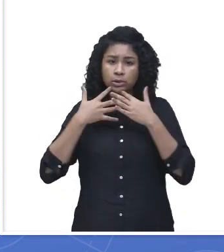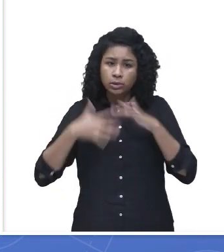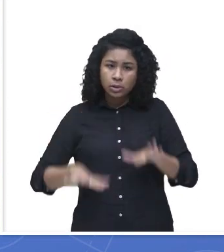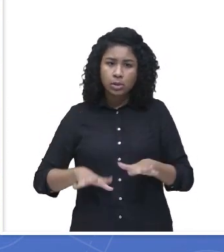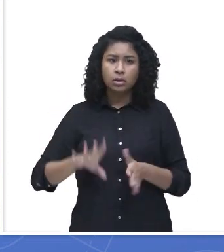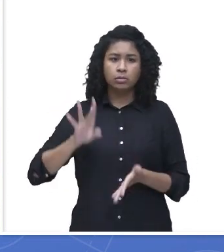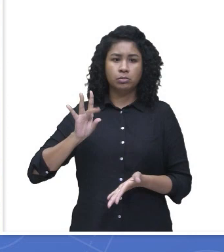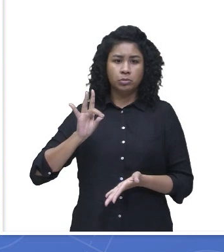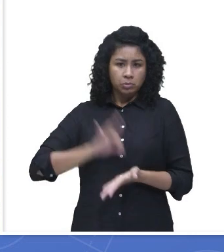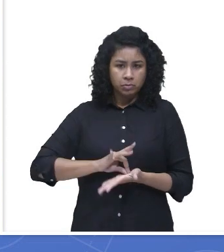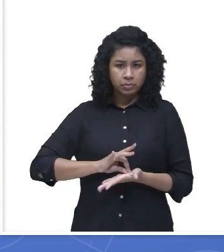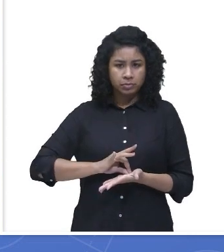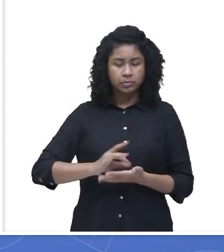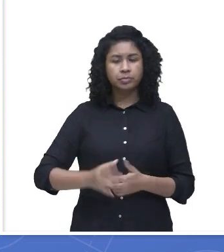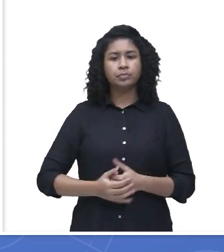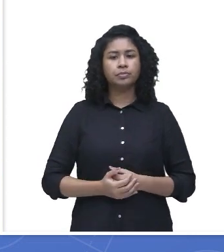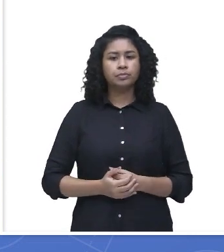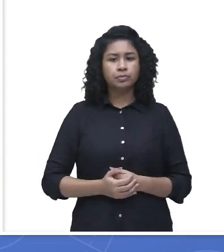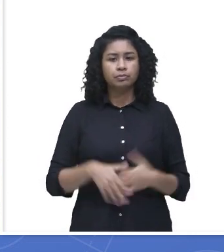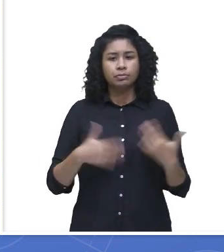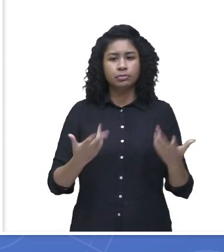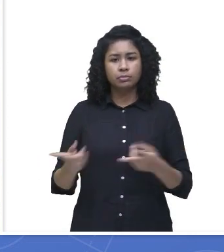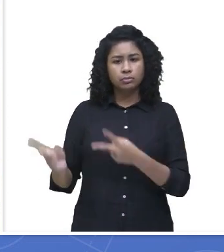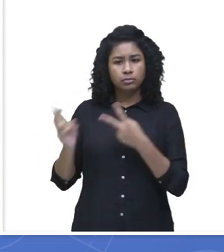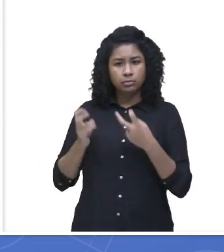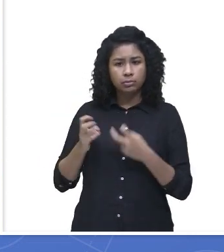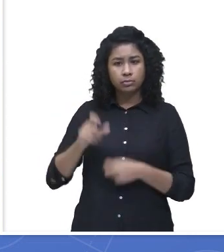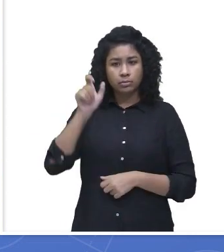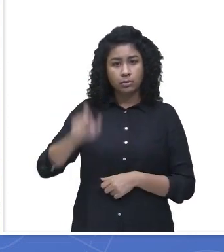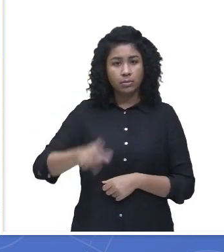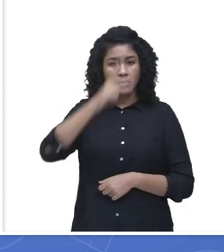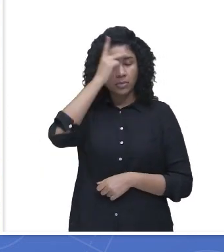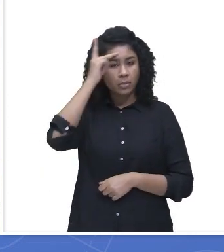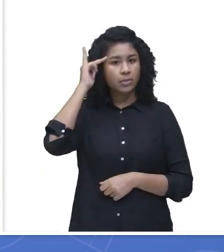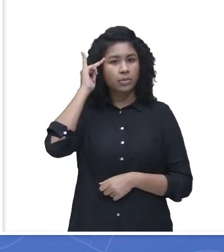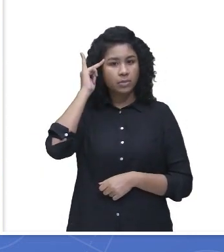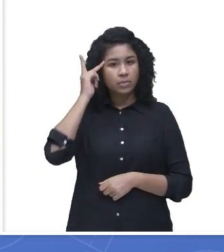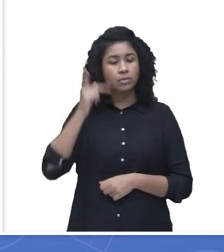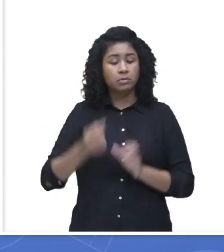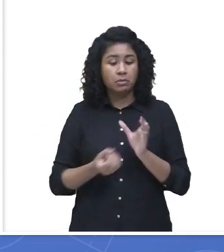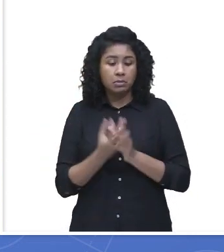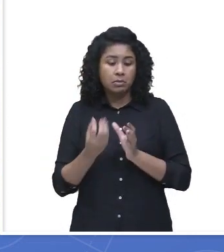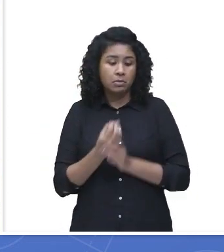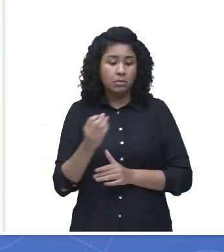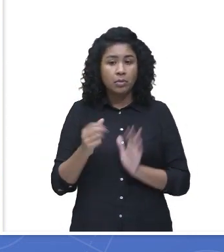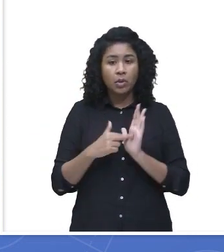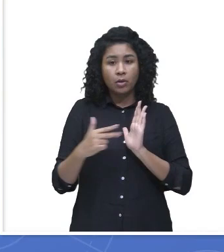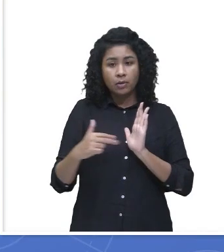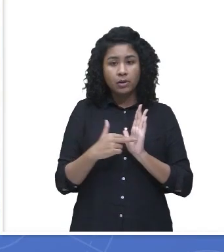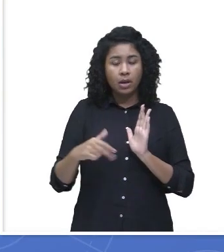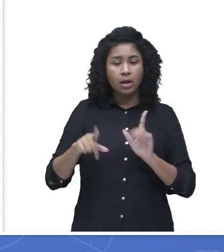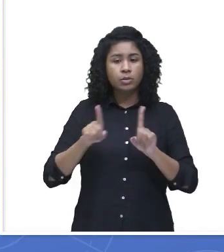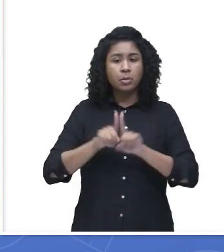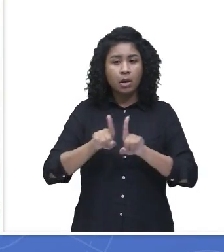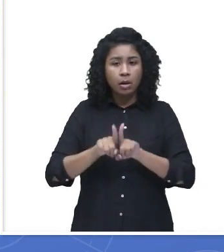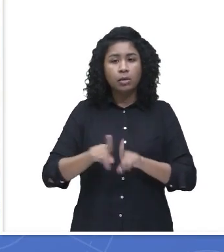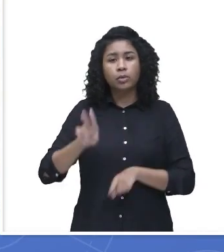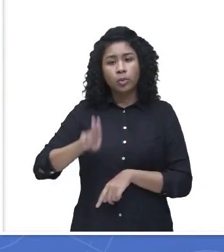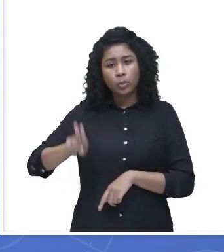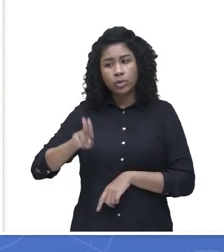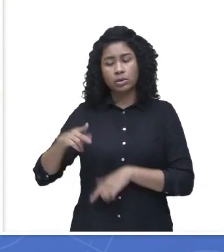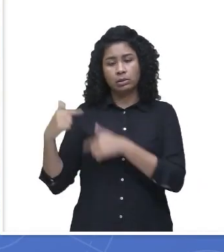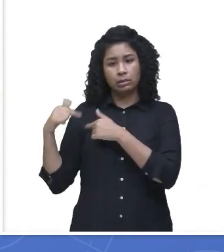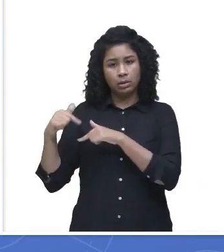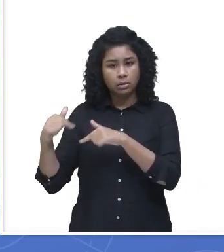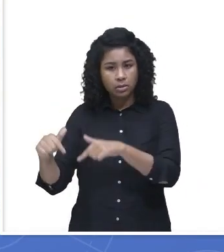Então, percebo que é alguém que inova, mas que também está ligado à tradição. Por isso que a gente não pode considerar ele como